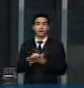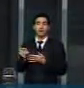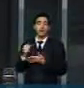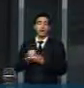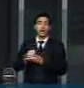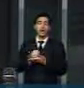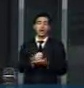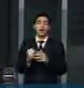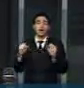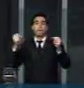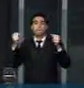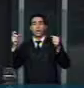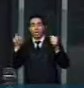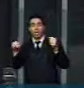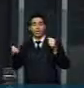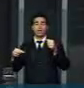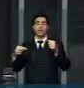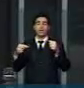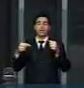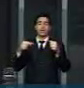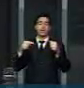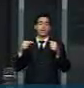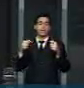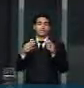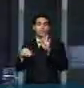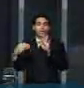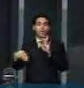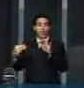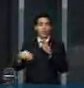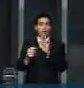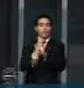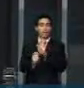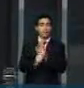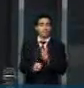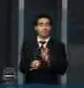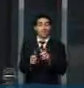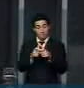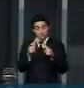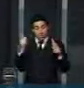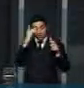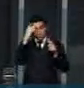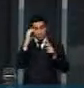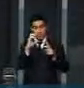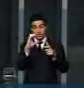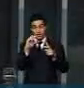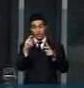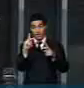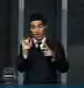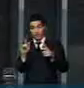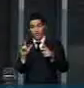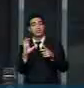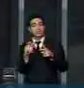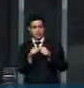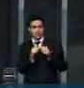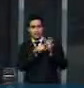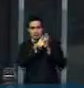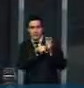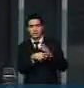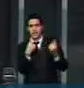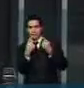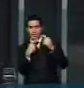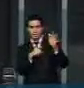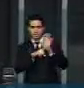da maconha, sendo que a maioria dos viciados em crack entrevistados por pesquisadores da